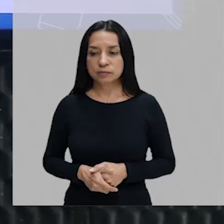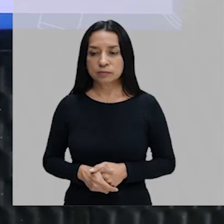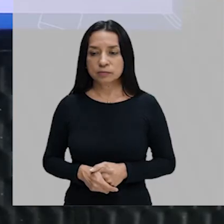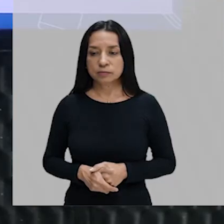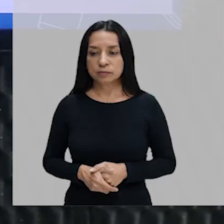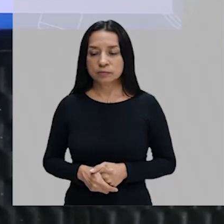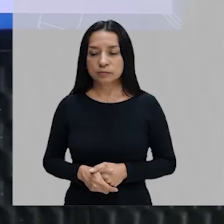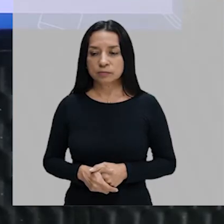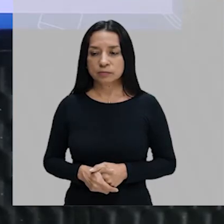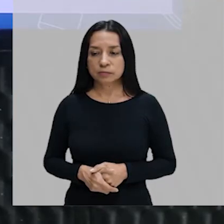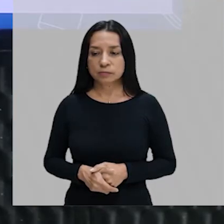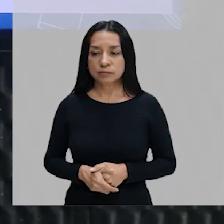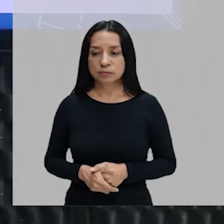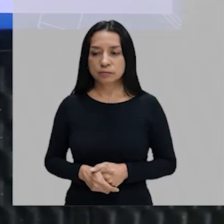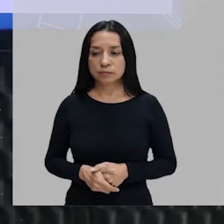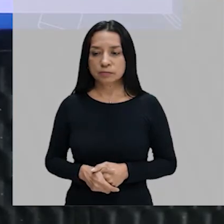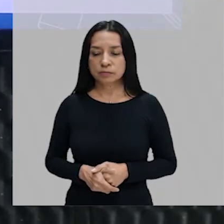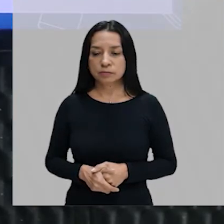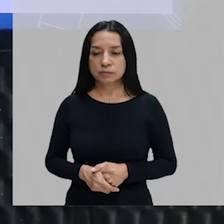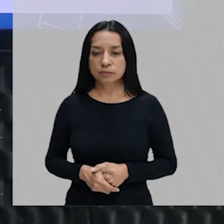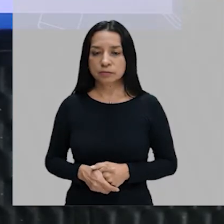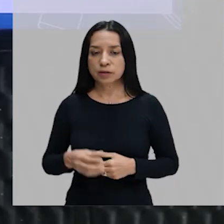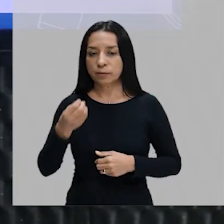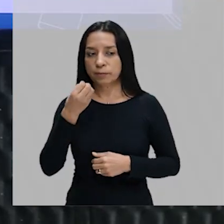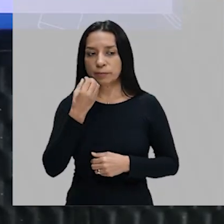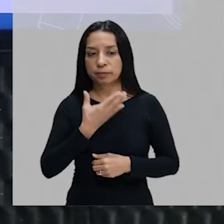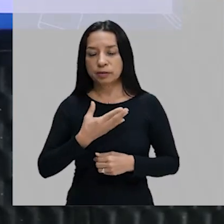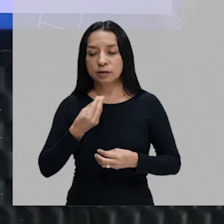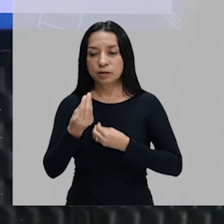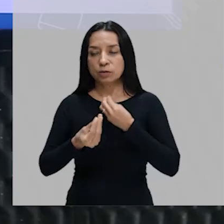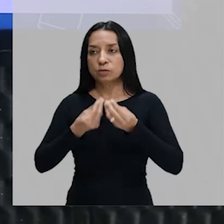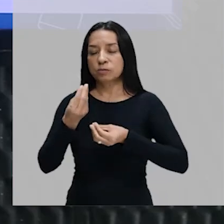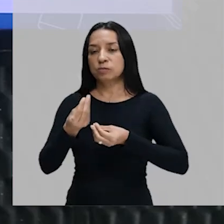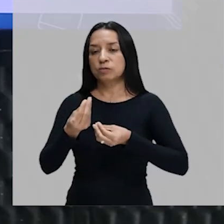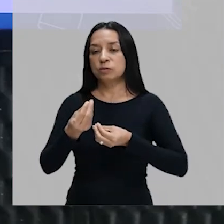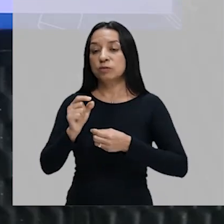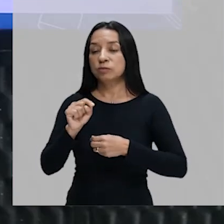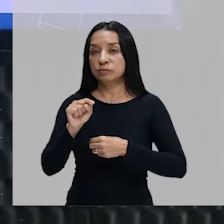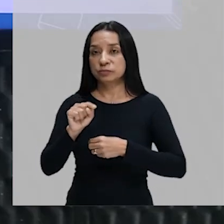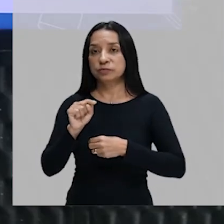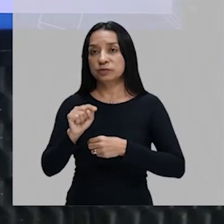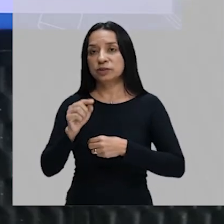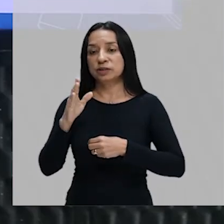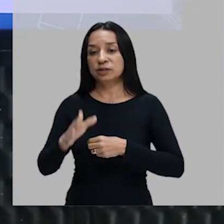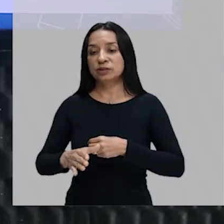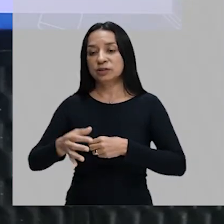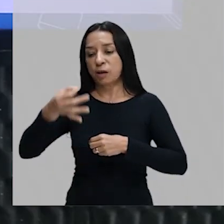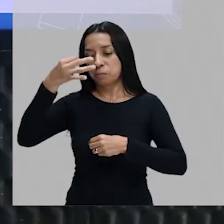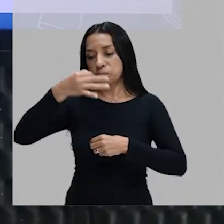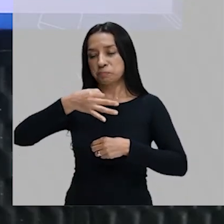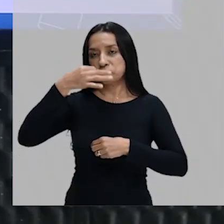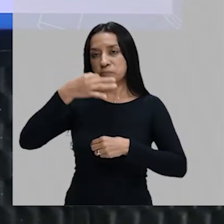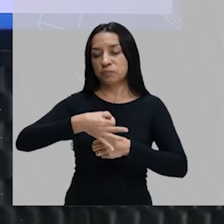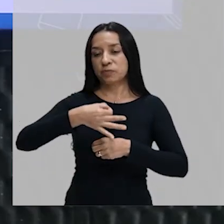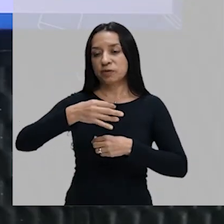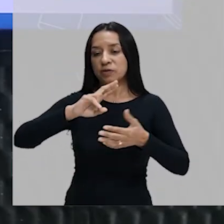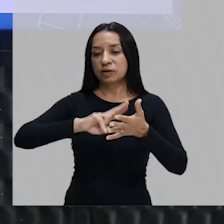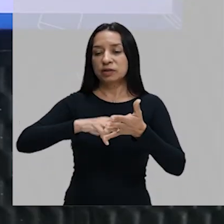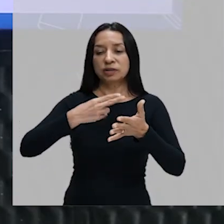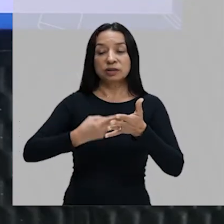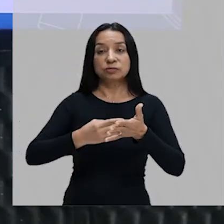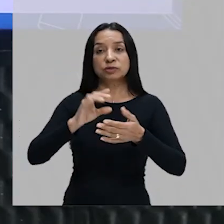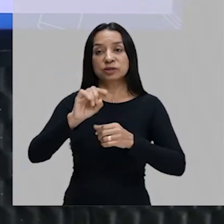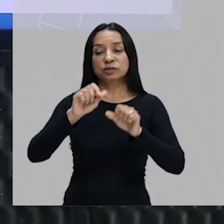los hispanohablantes. Muito bem. Como vocês já estão craque, eu vou traduzir só para